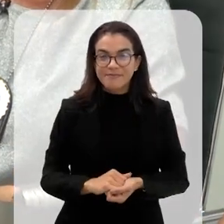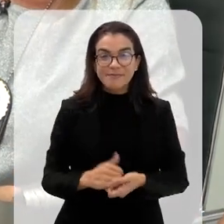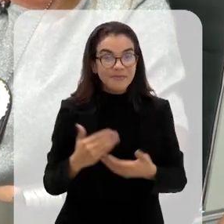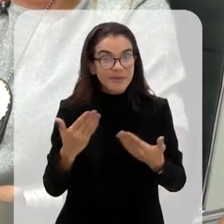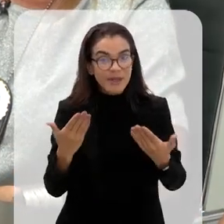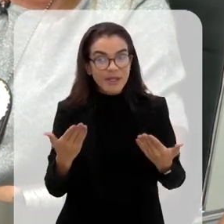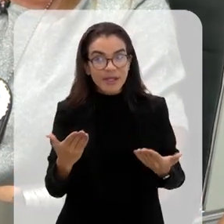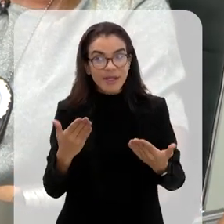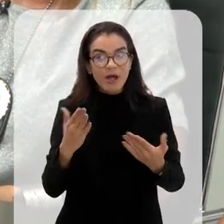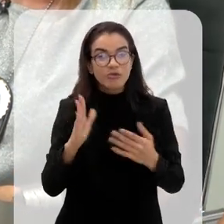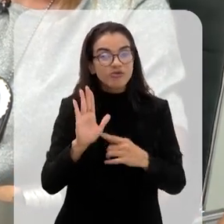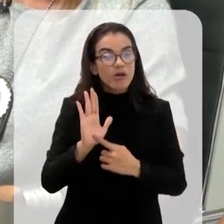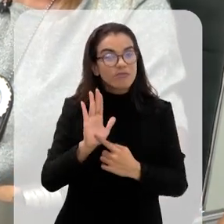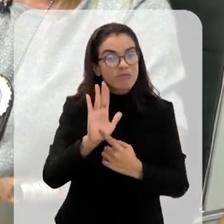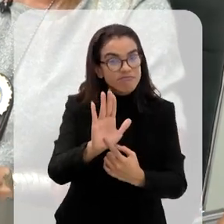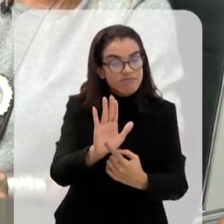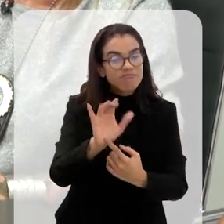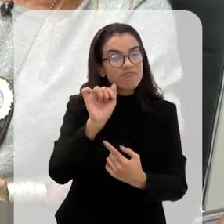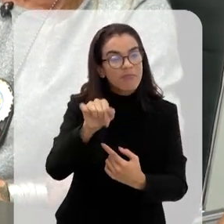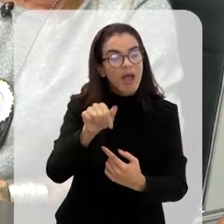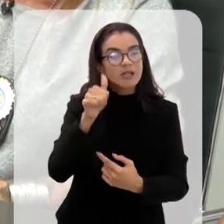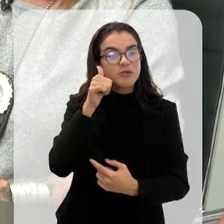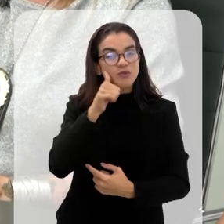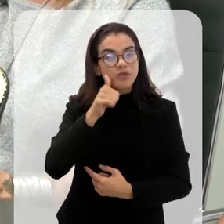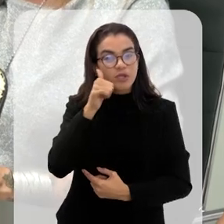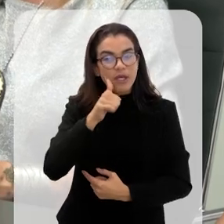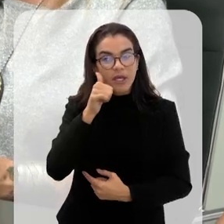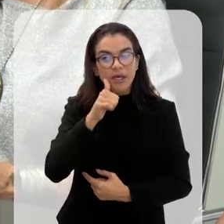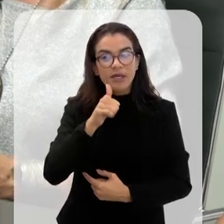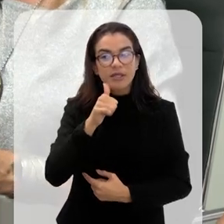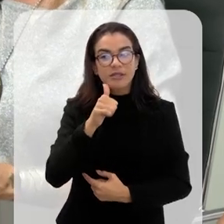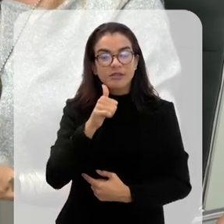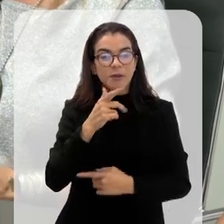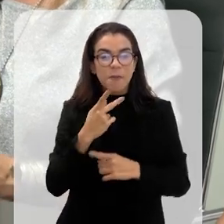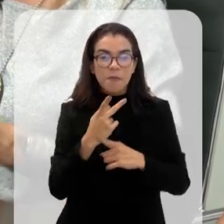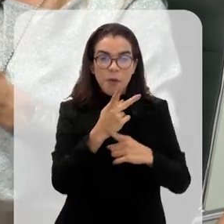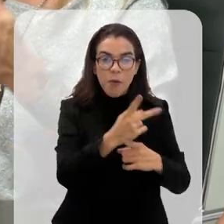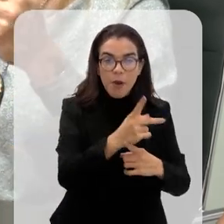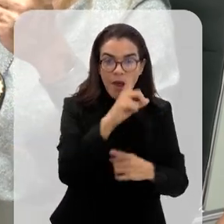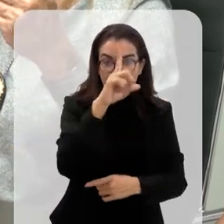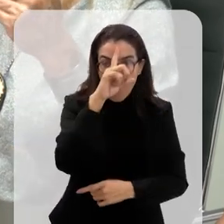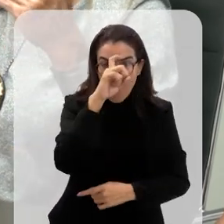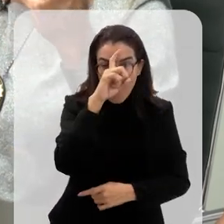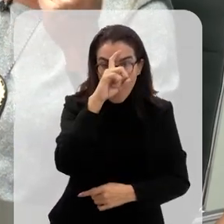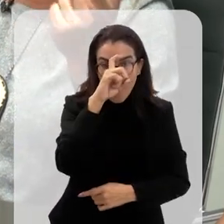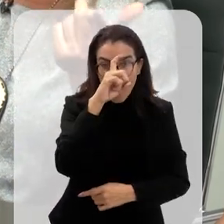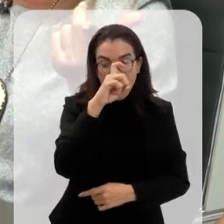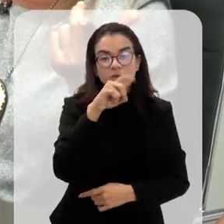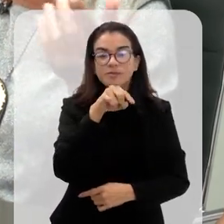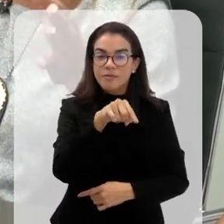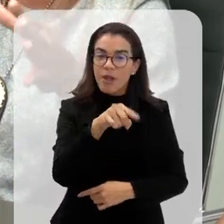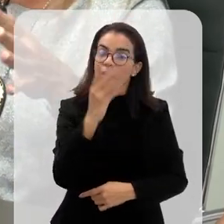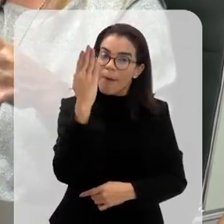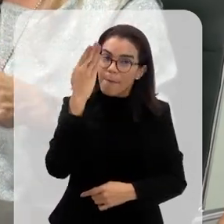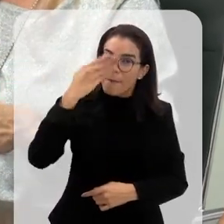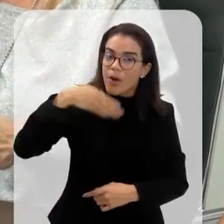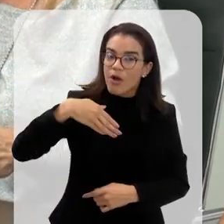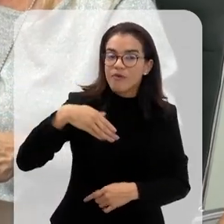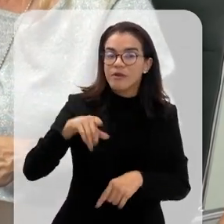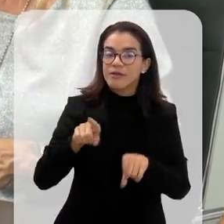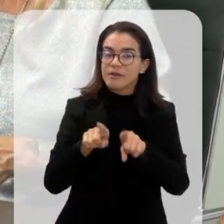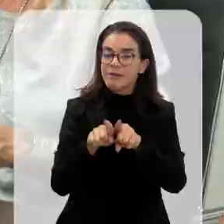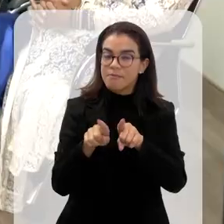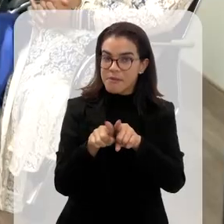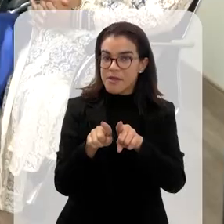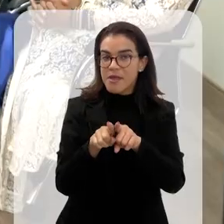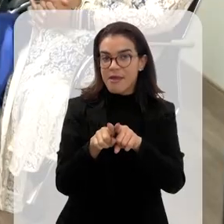direto. Então, isso a gente tem que deixar claro, que as mulheres que procurem um hospital, que é uma